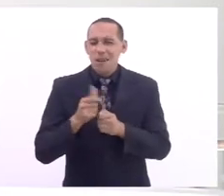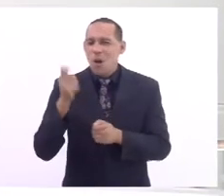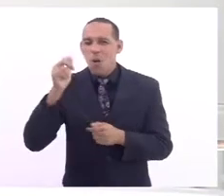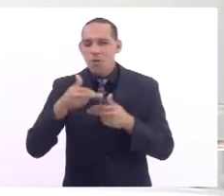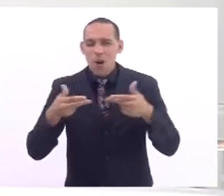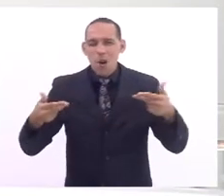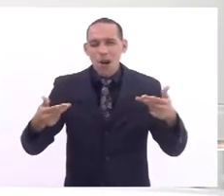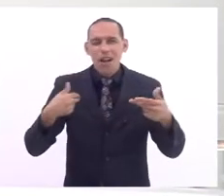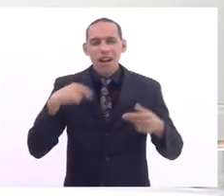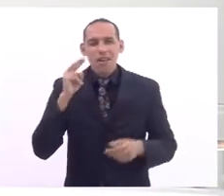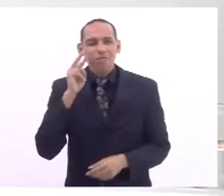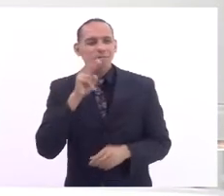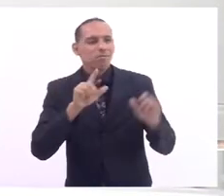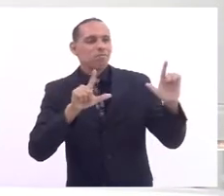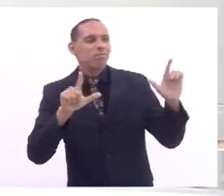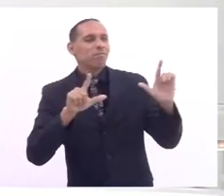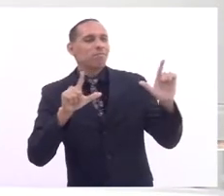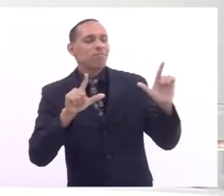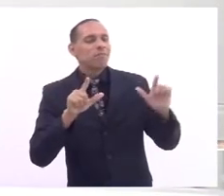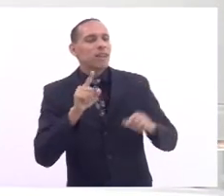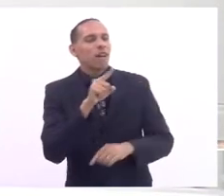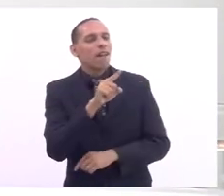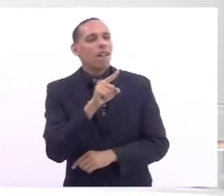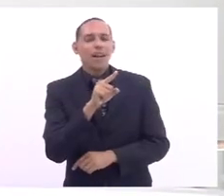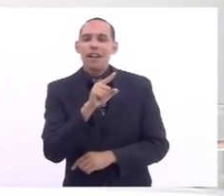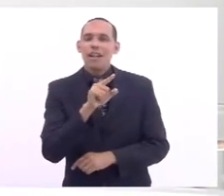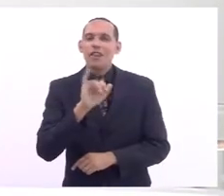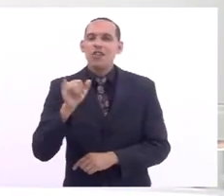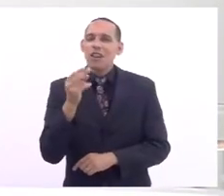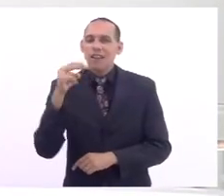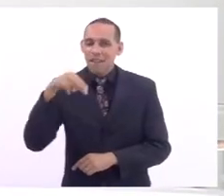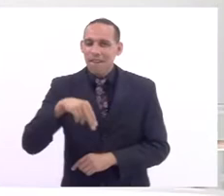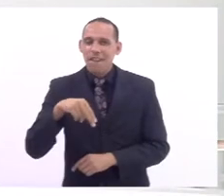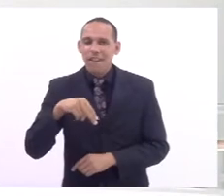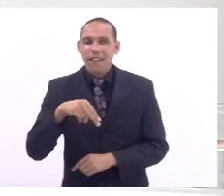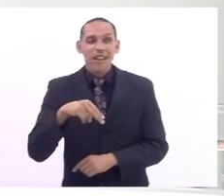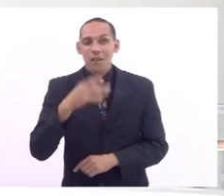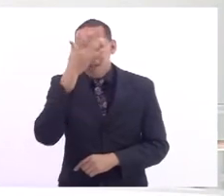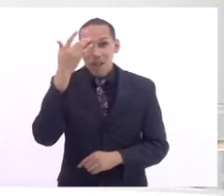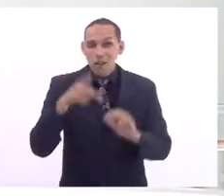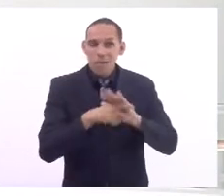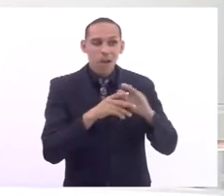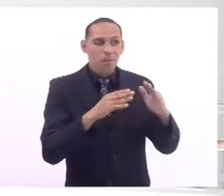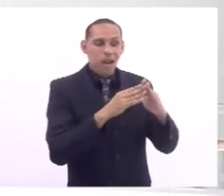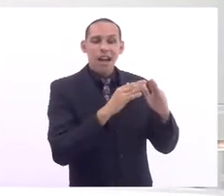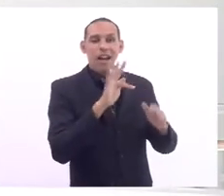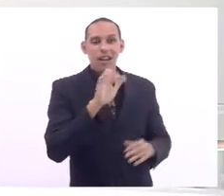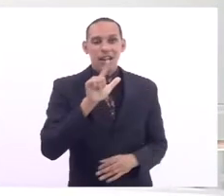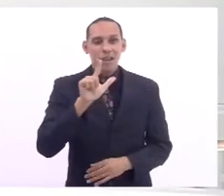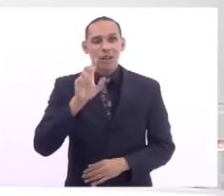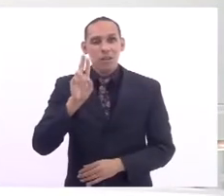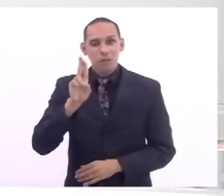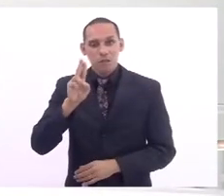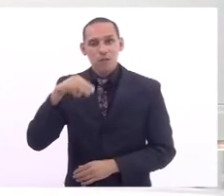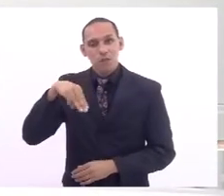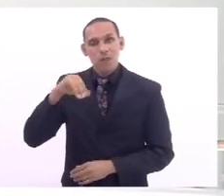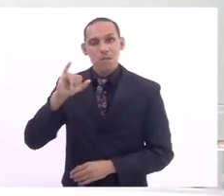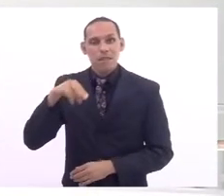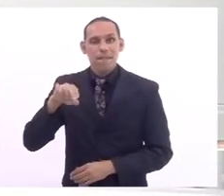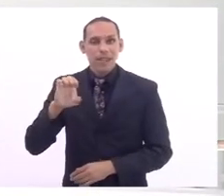coisas eu passo tem uma televisão ligada aí eu vejo que no Jornal Nacional tem alguém da casa Fluminense falando é